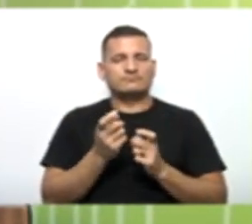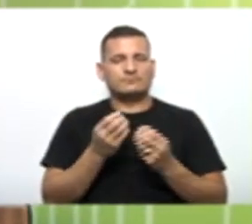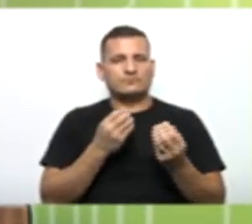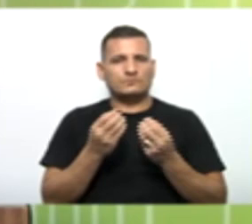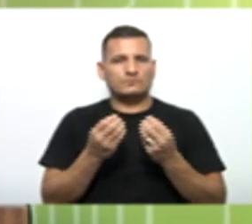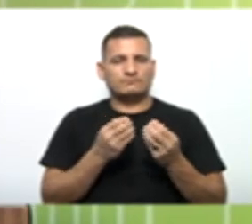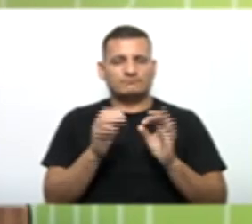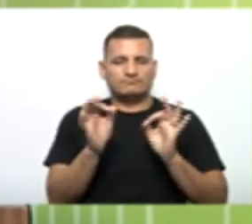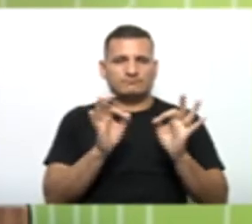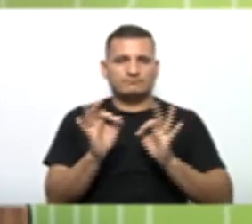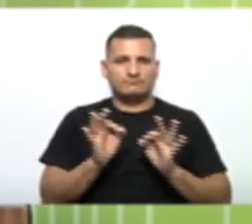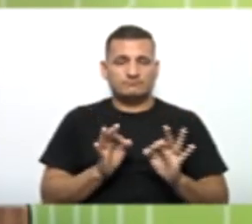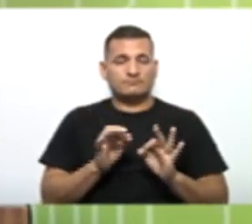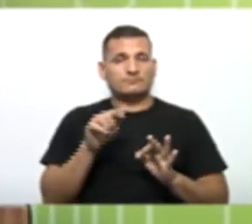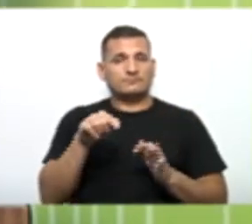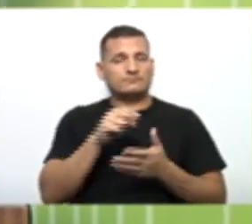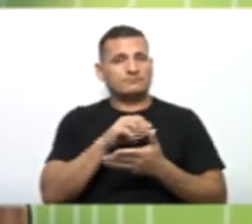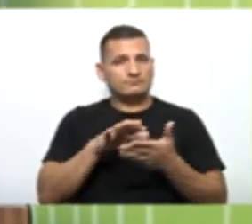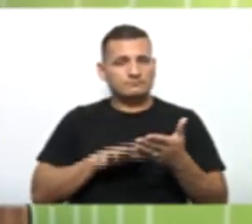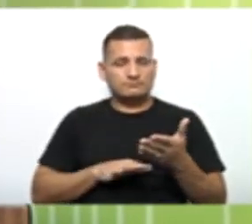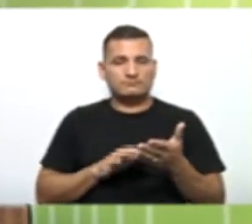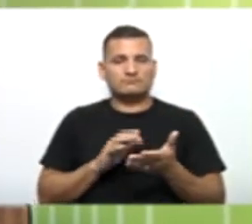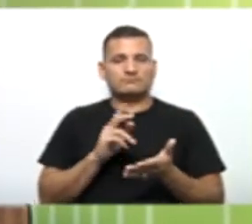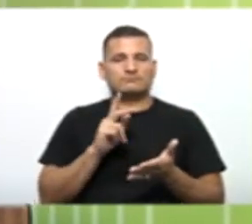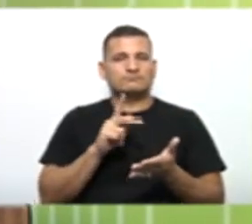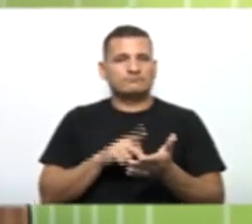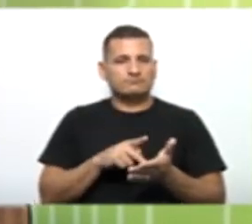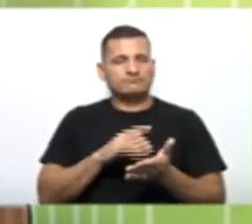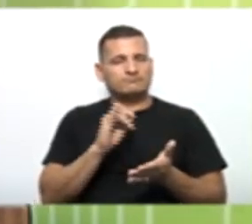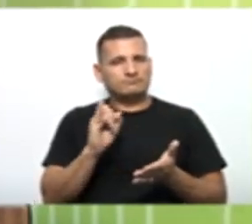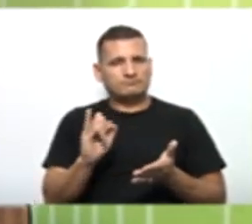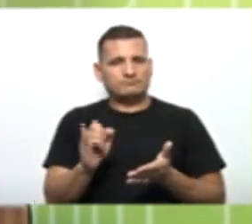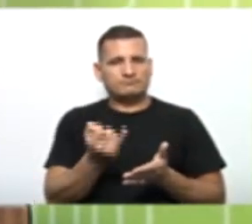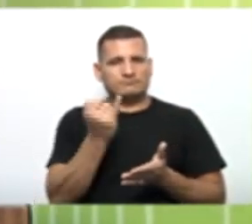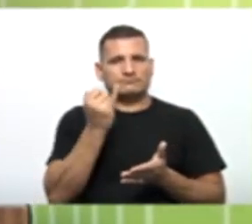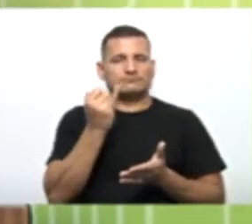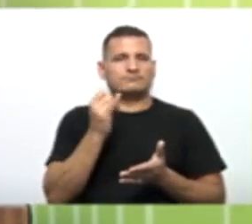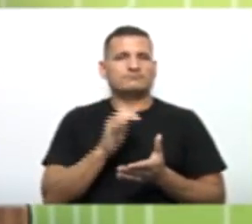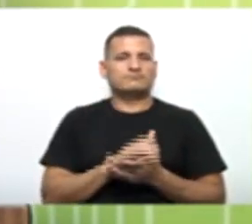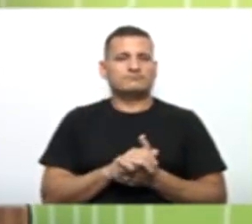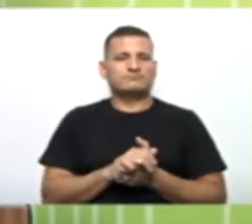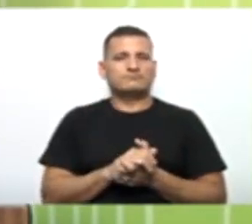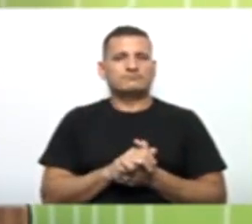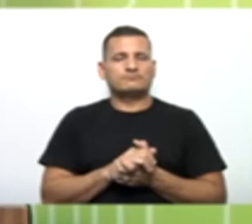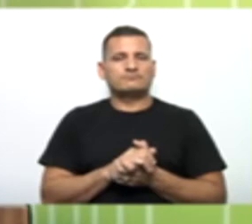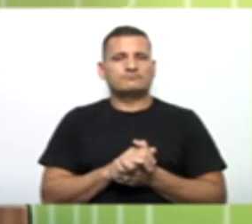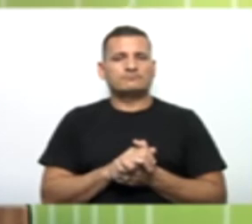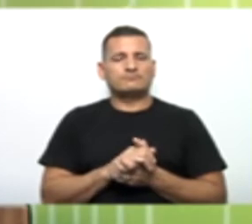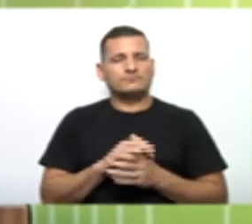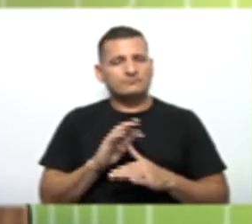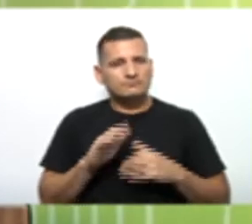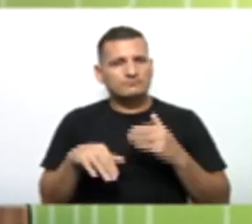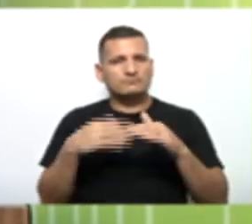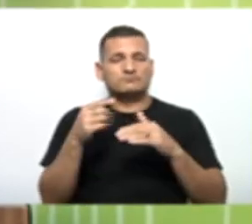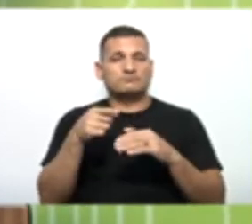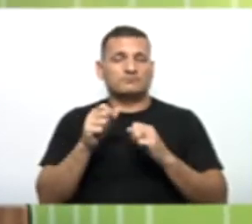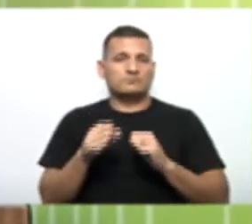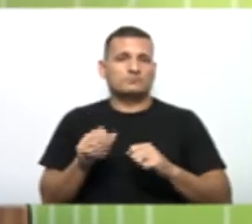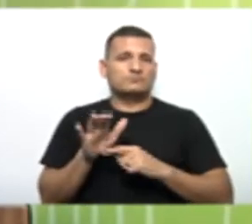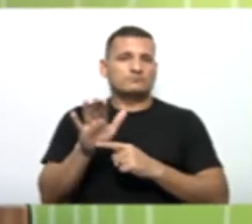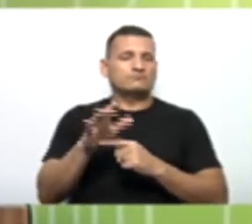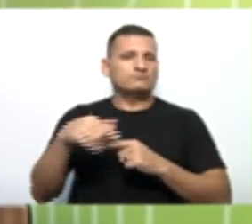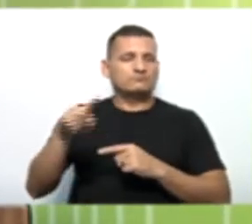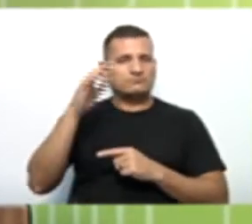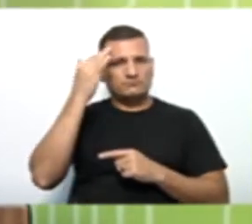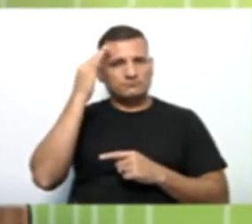forma de construí-lo a atividade de fato ela seja proveitosa que ela seja produtiva e que ela possa ajudá-los a